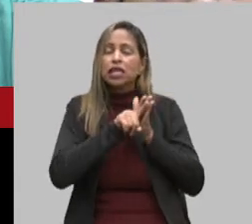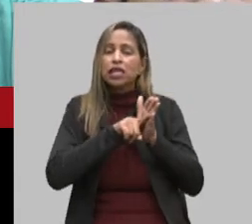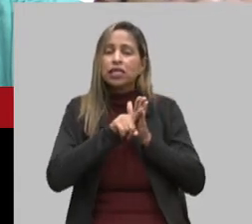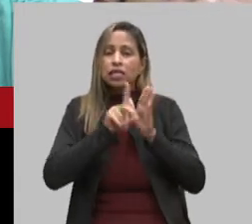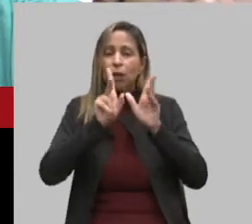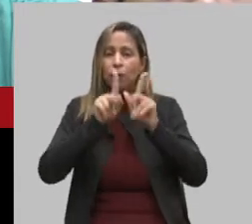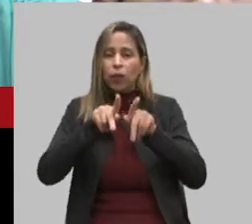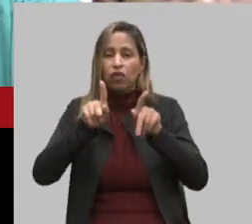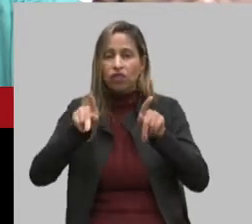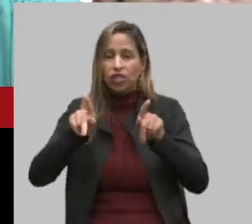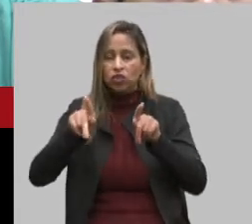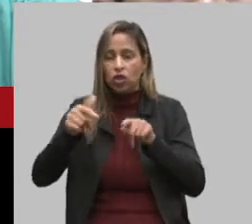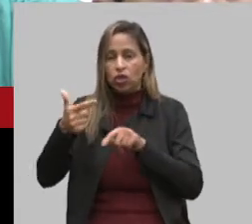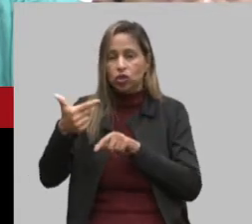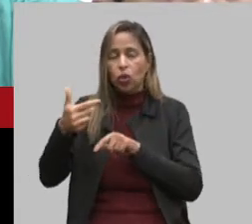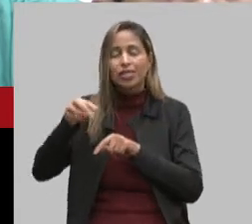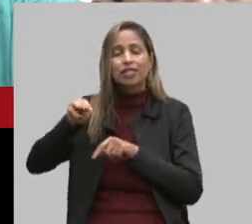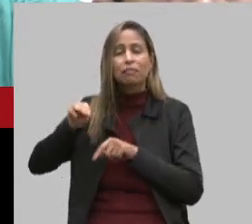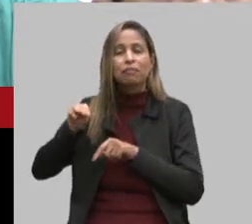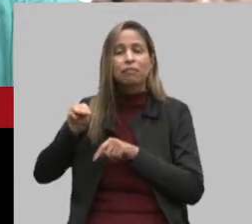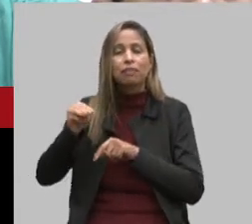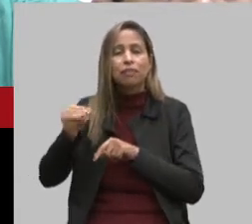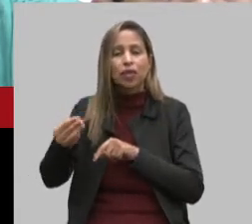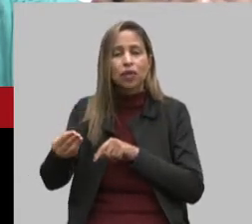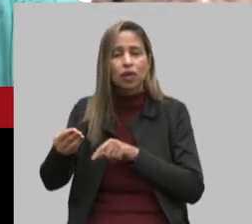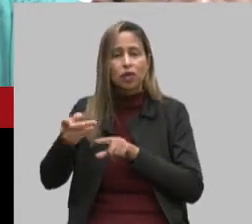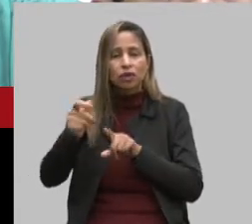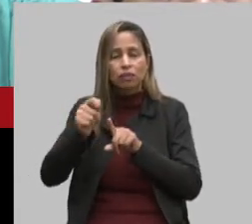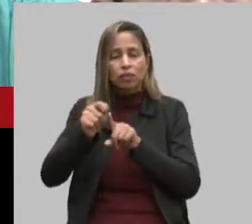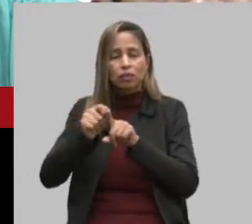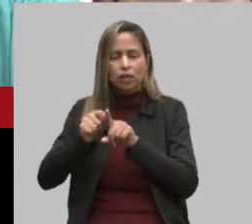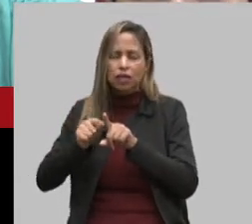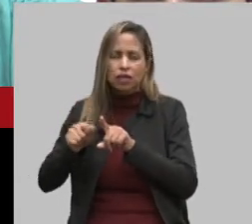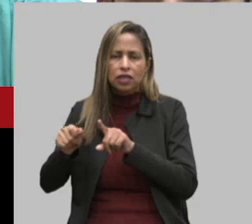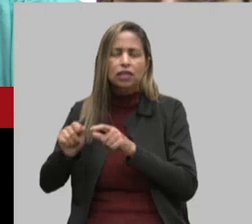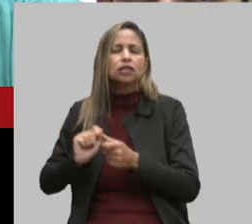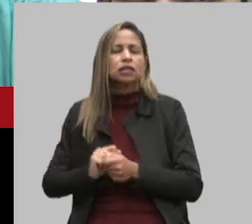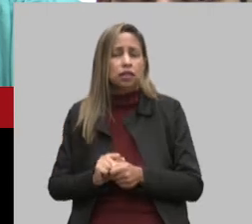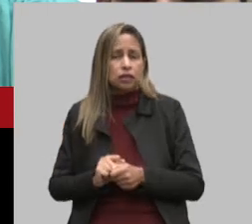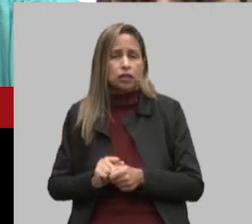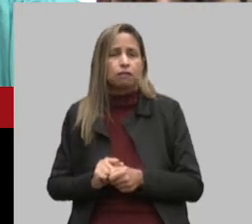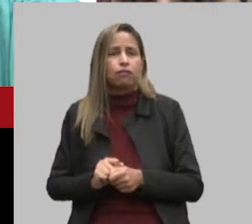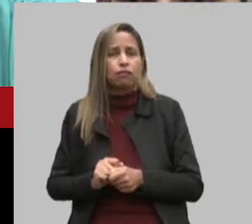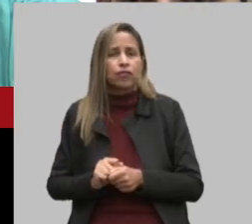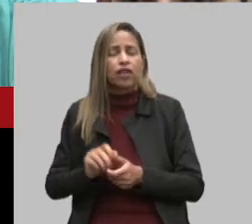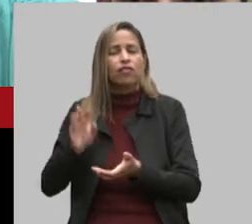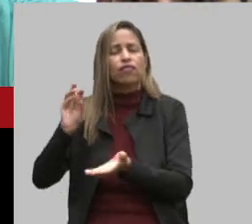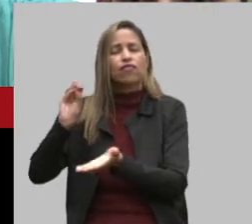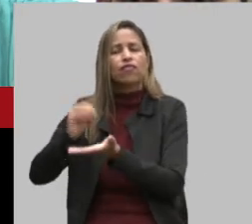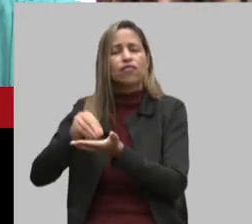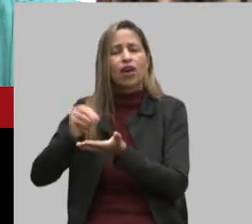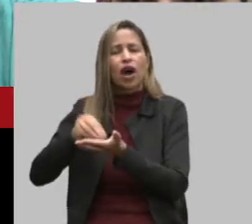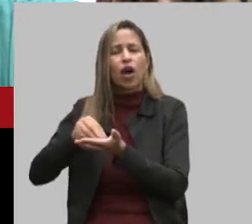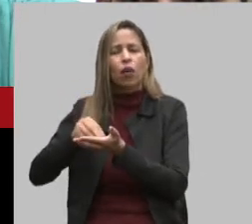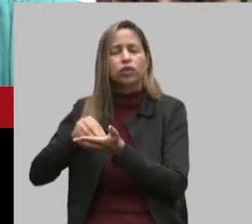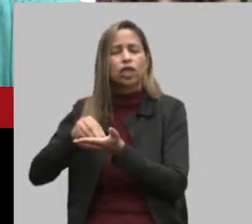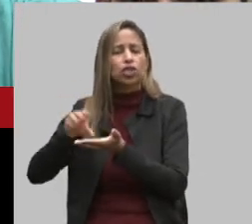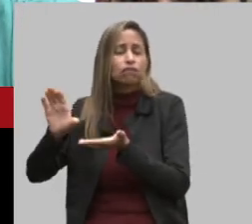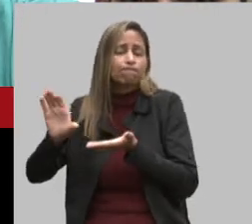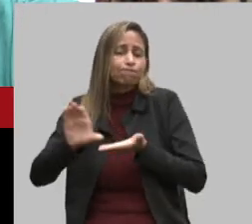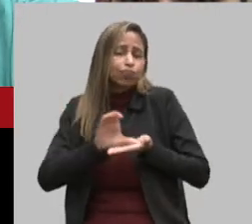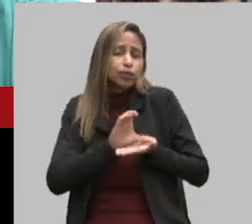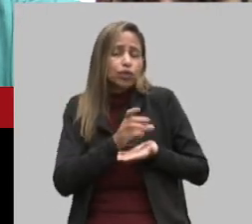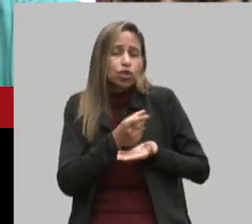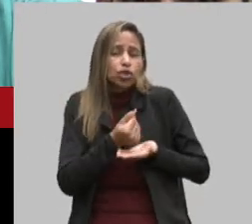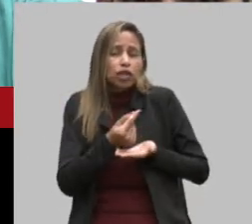ganhar 12 milhões por mês basicamente por causa de falta de manobra de dinheiro e esse valor